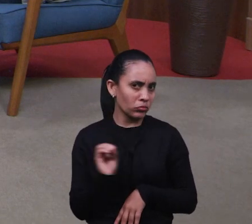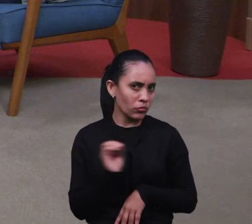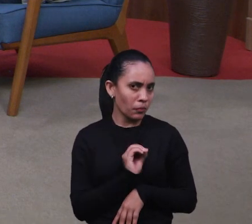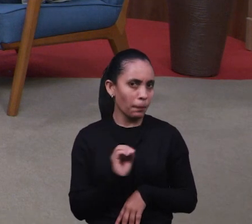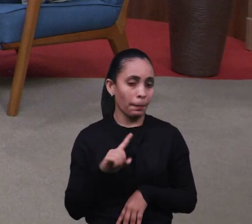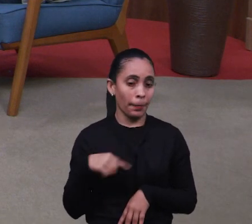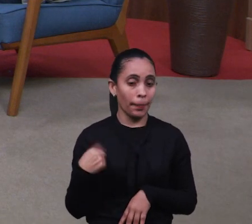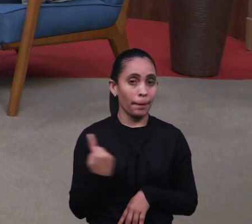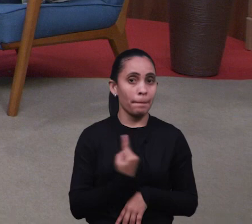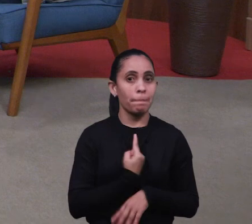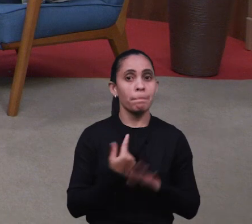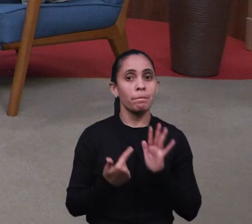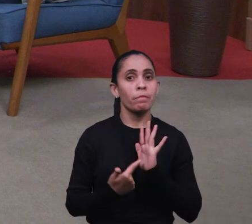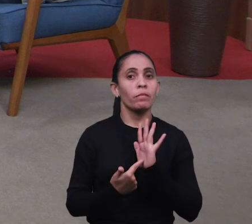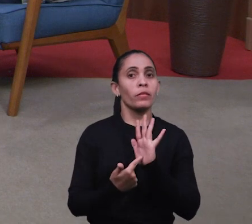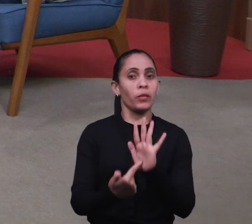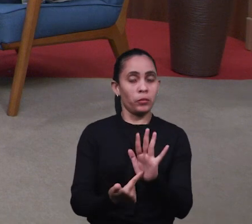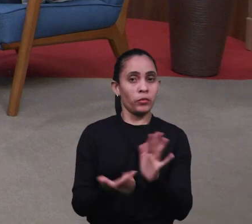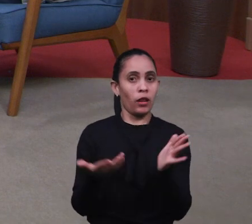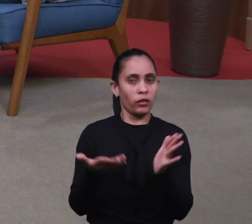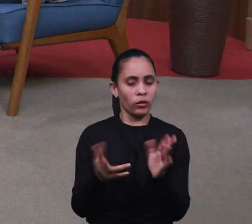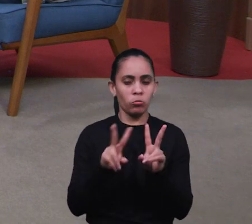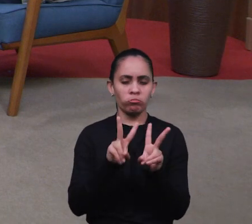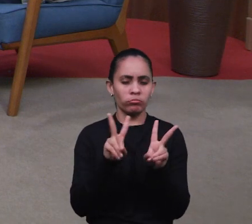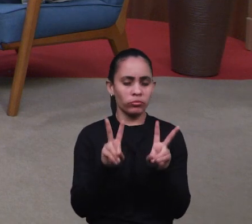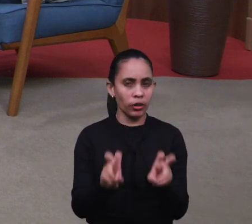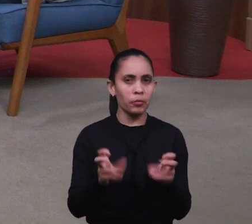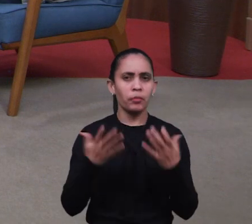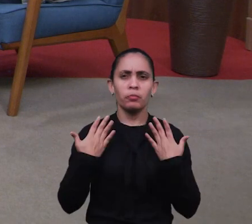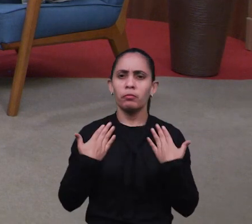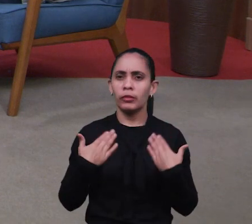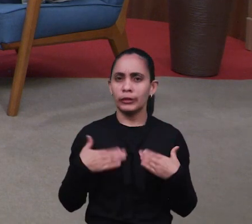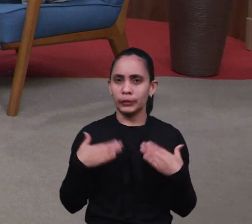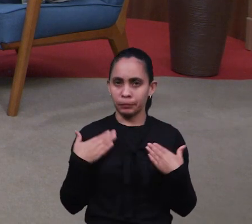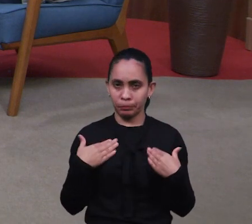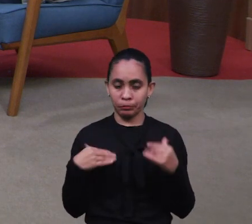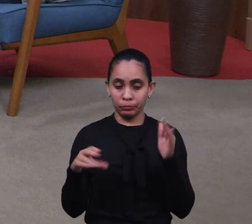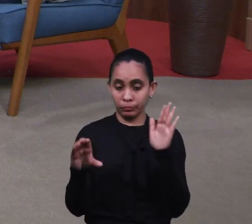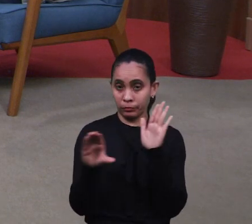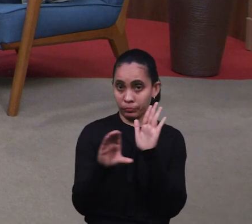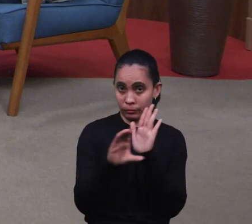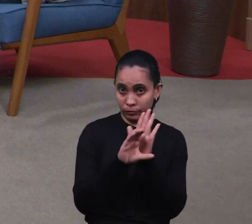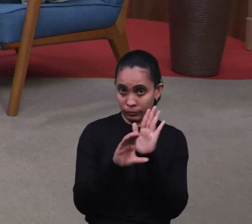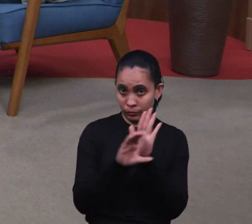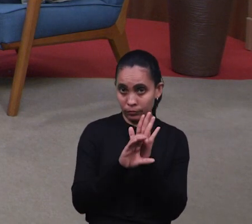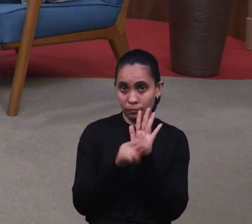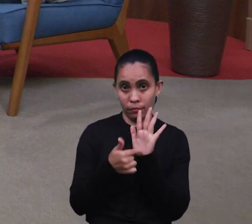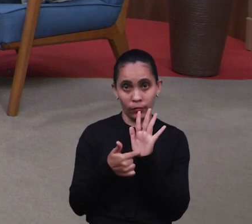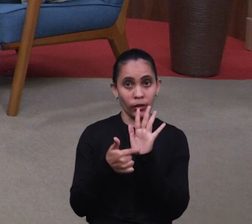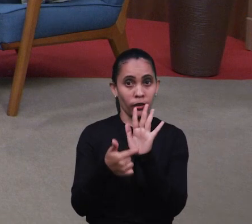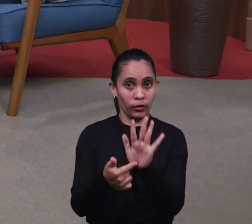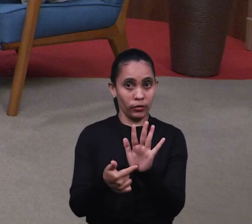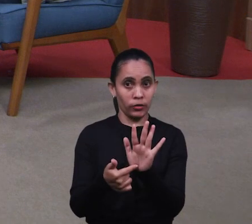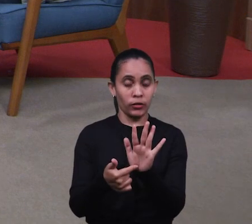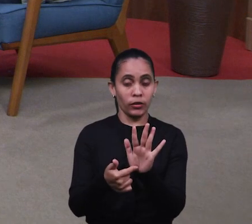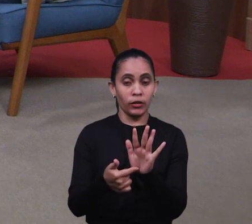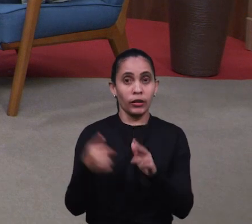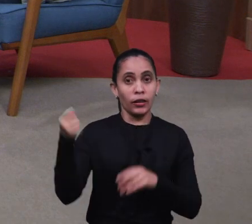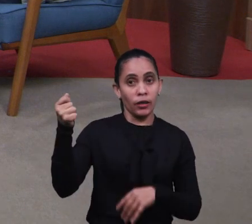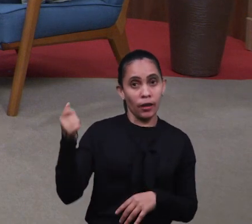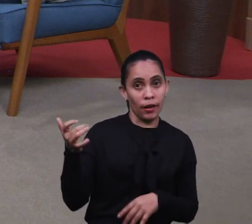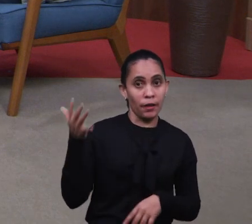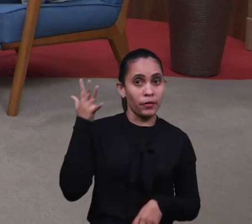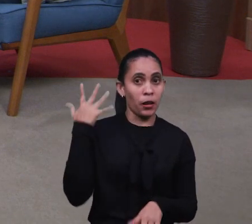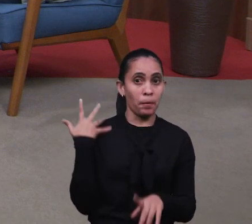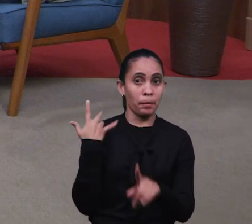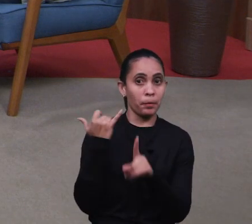estamos trazendo com muita tranquilidade esses conteúdos. O primeiro capítulo do livro de Cantares, ele se remete